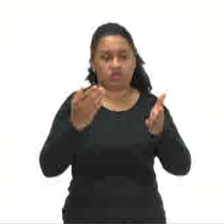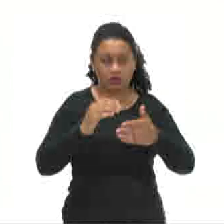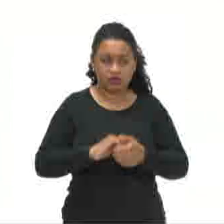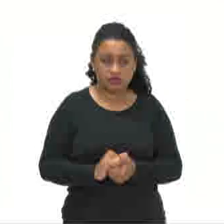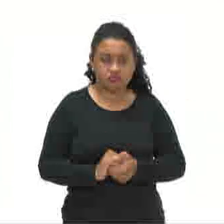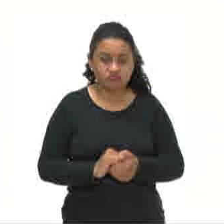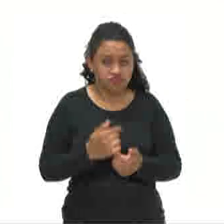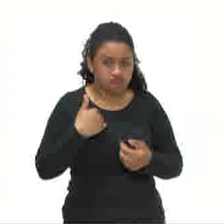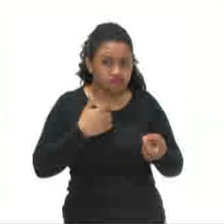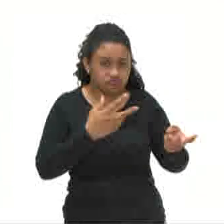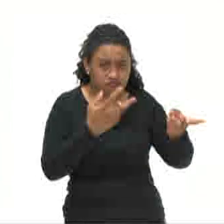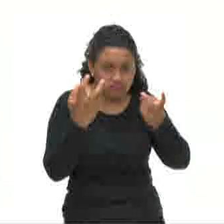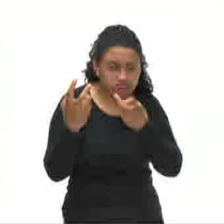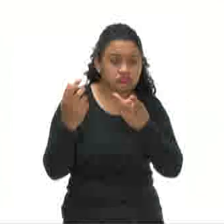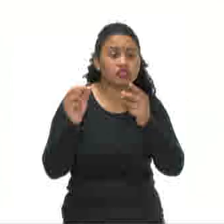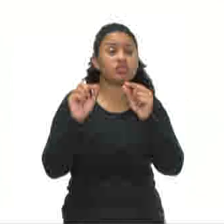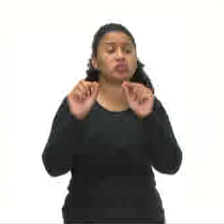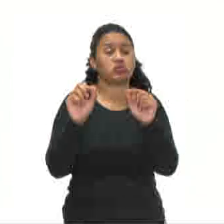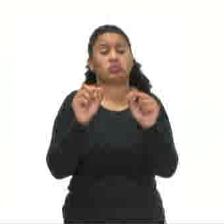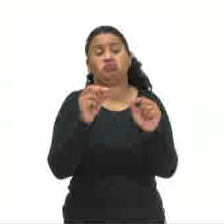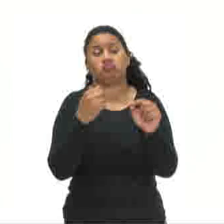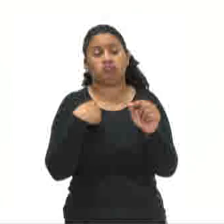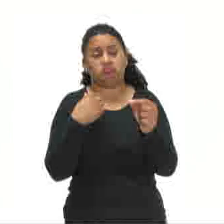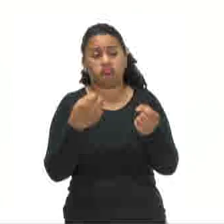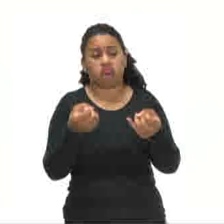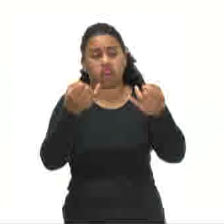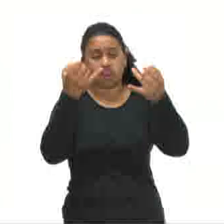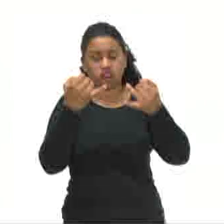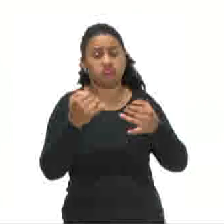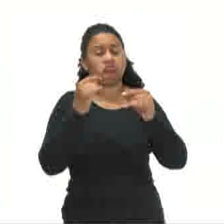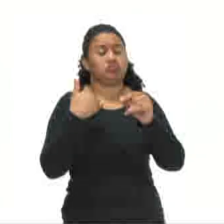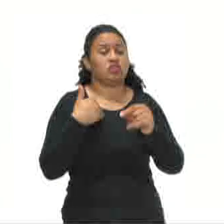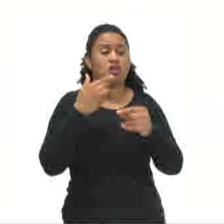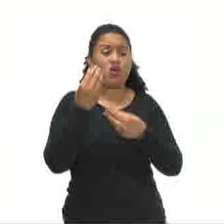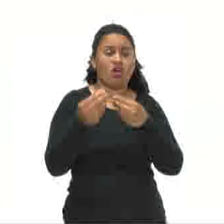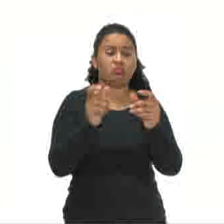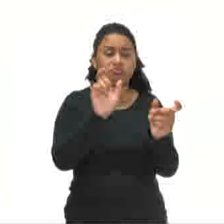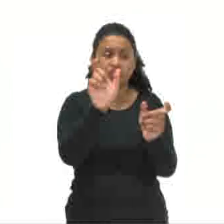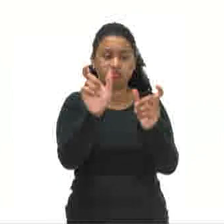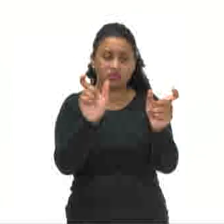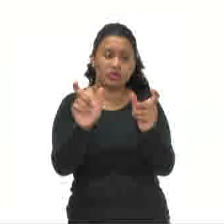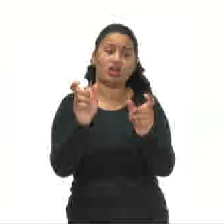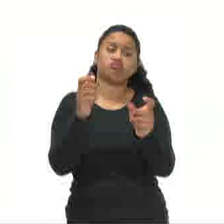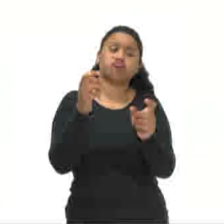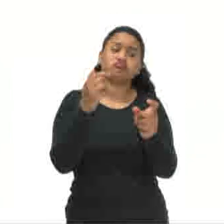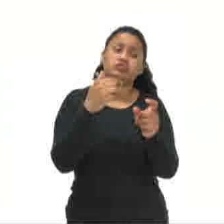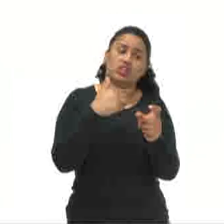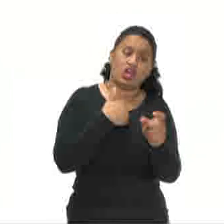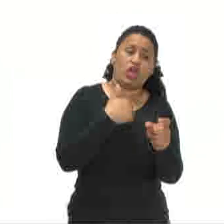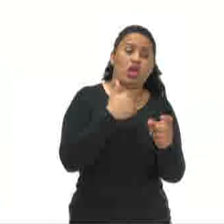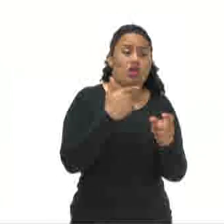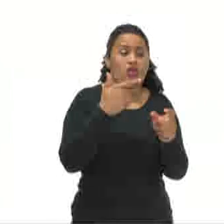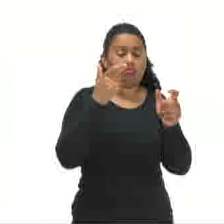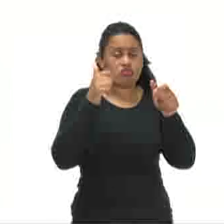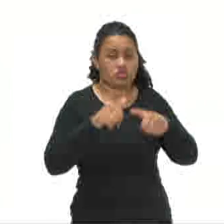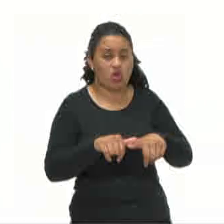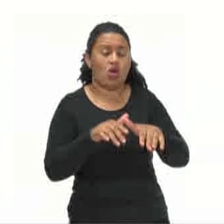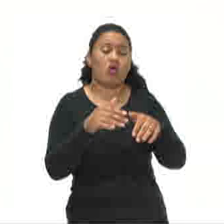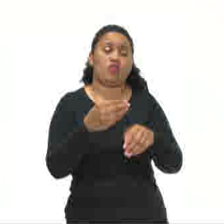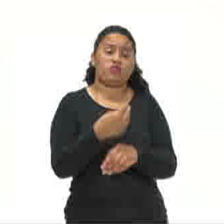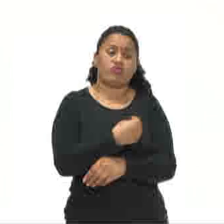boa saúde, estou até gordo demais, pensando em meter o regime no organismo e nunca soube o que